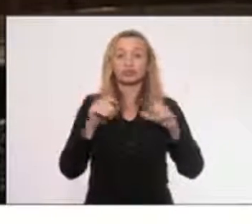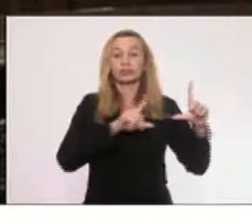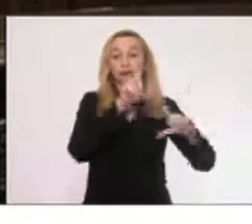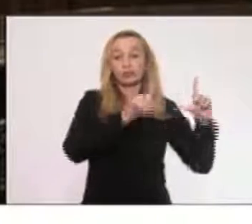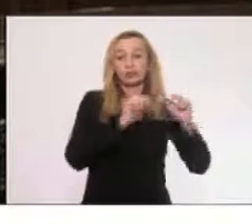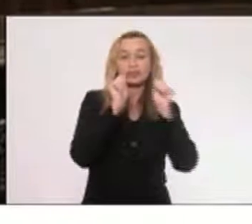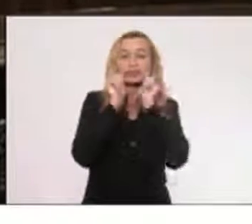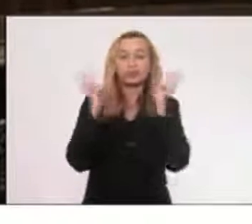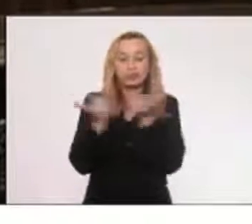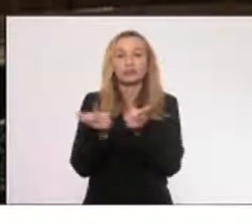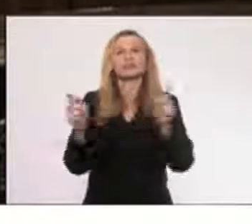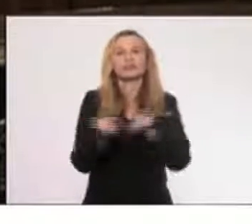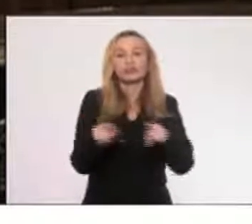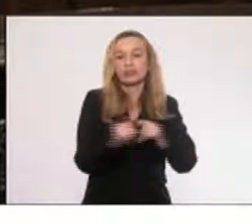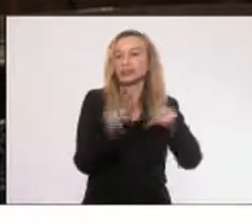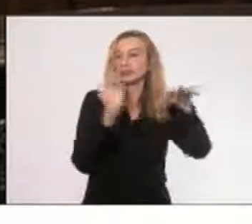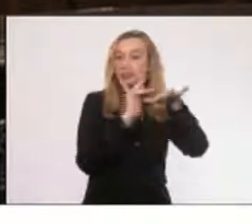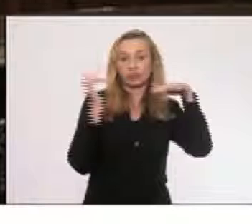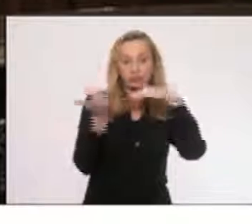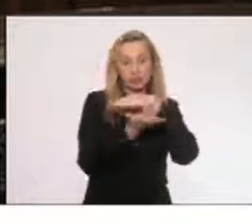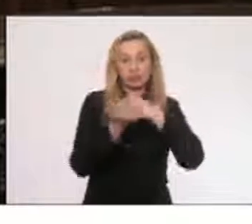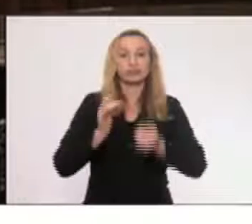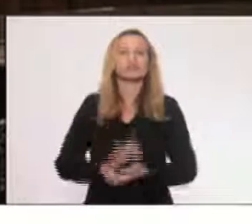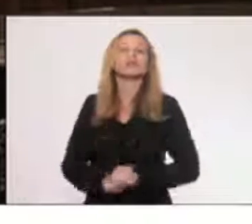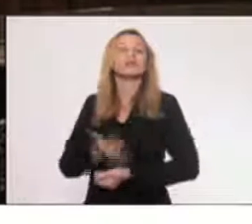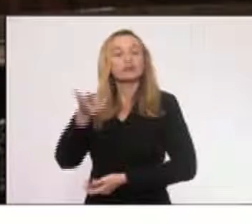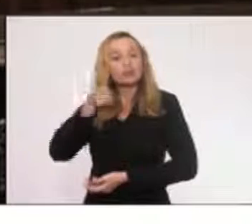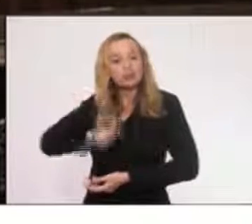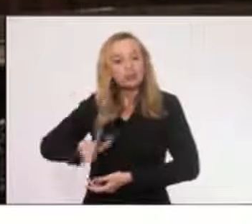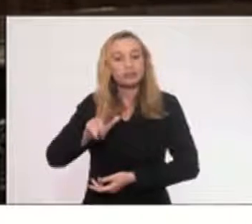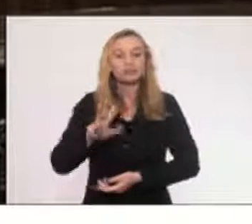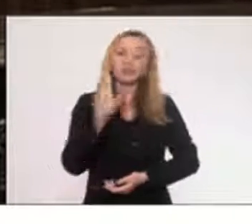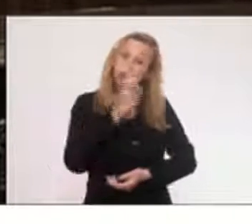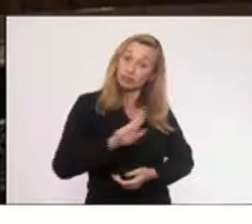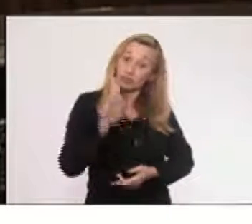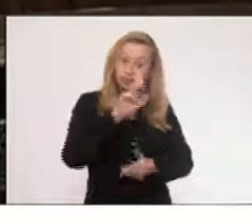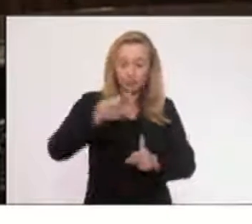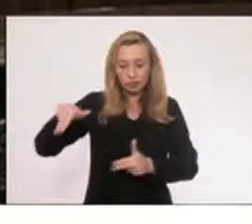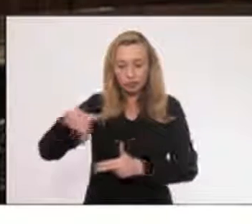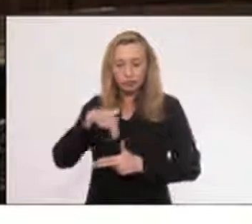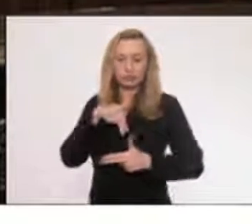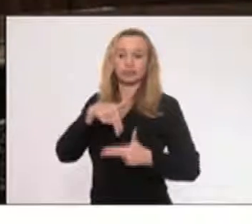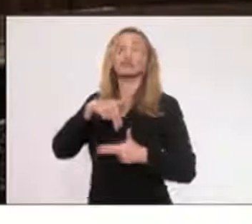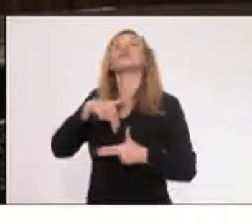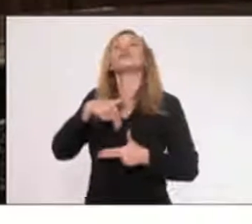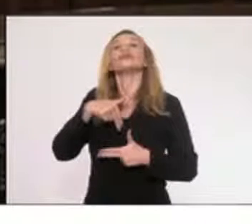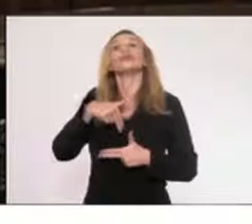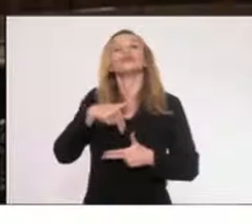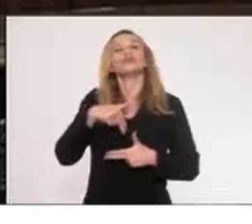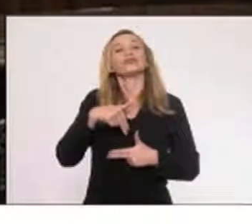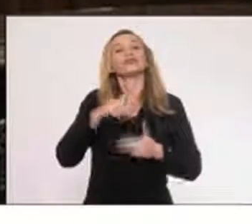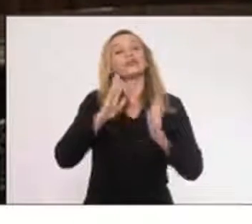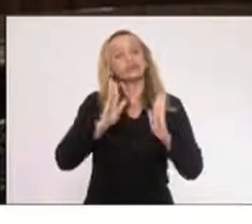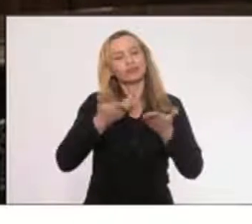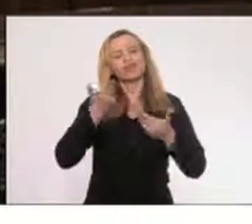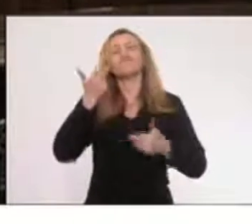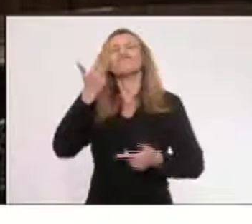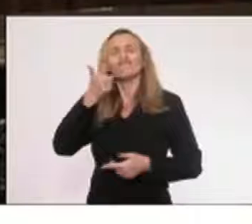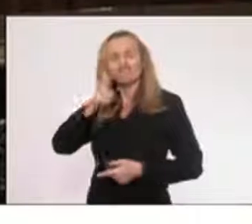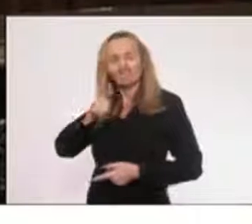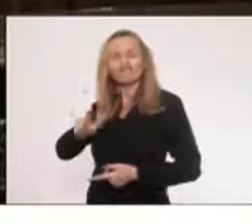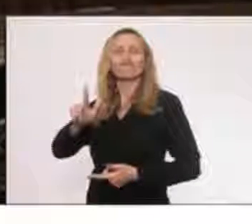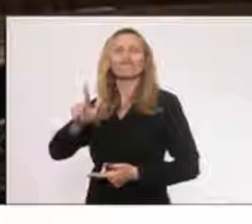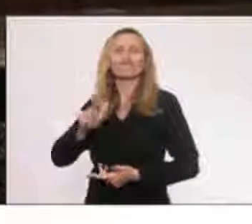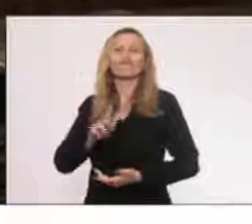Alerj, também pelas redes sociais. Mais uma vez faço uso dessa tribuna e agora para mais uma